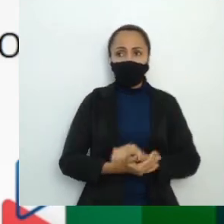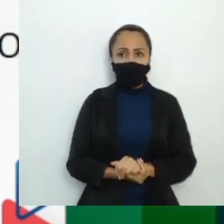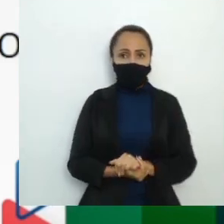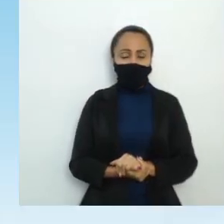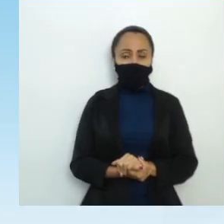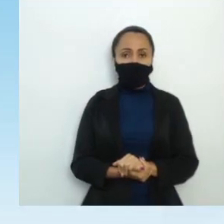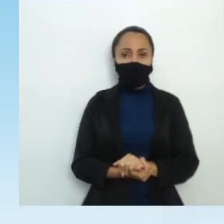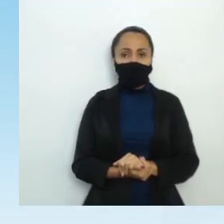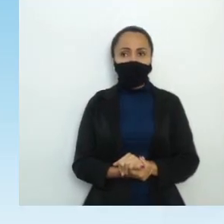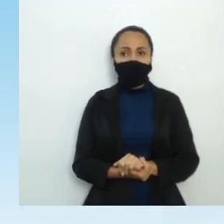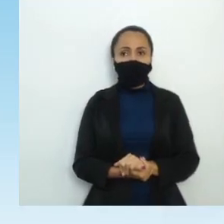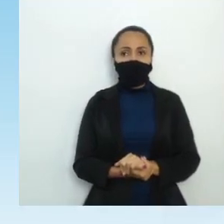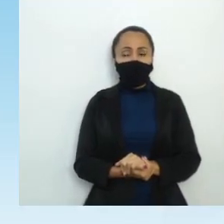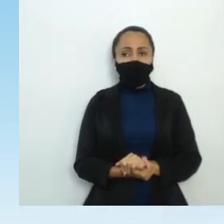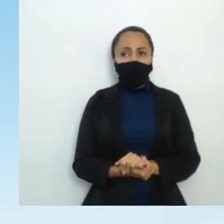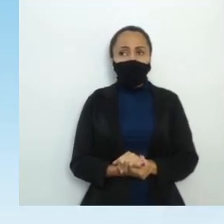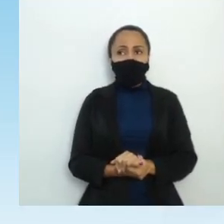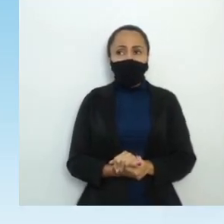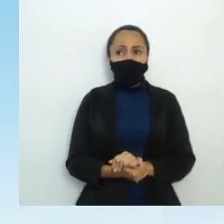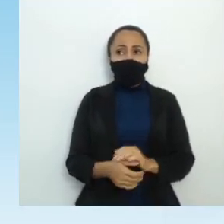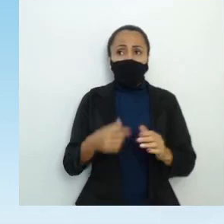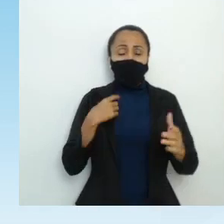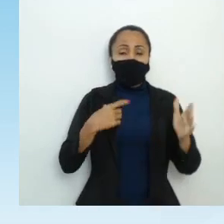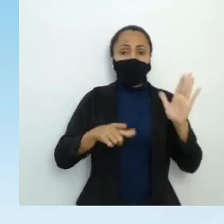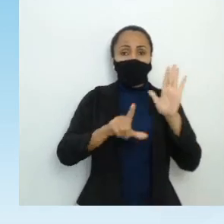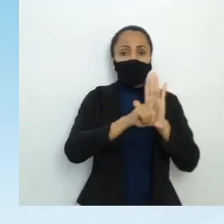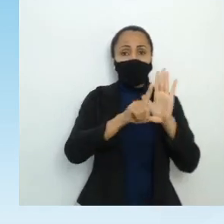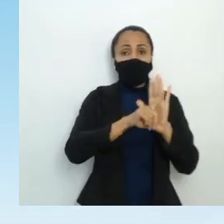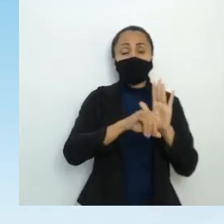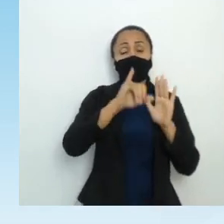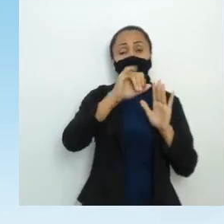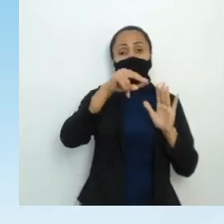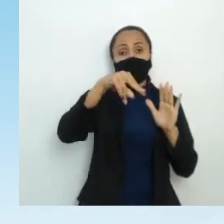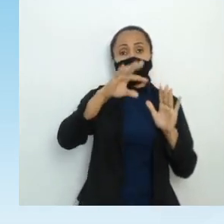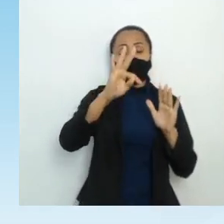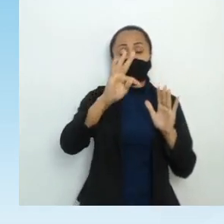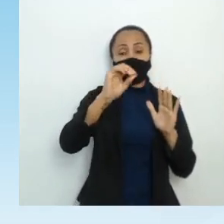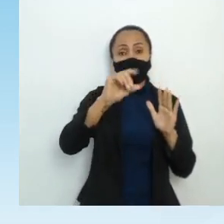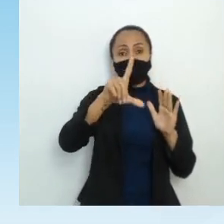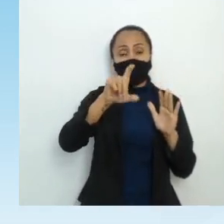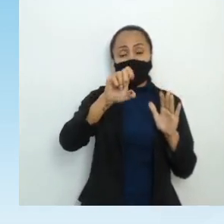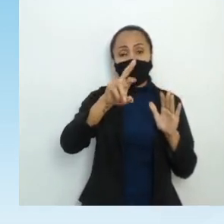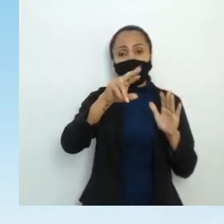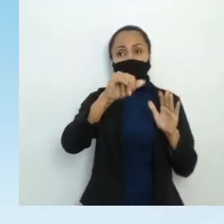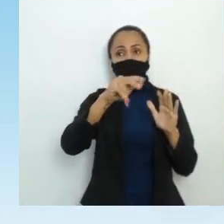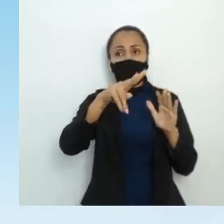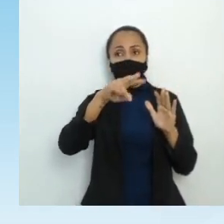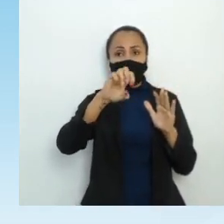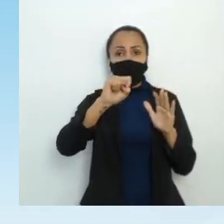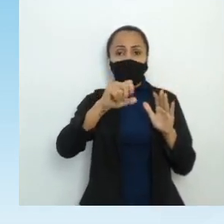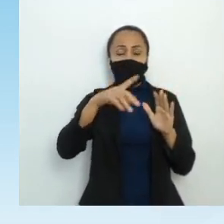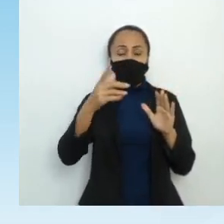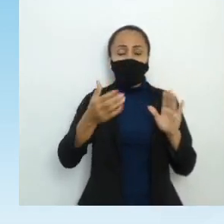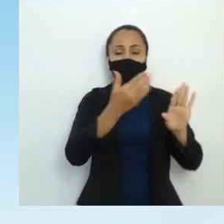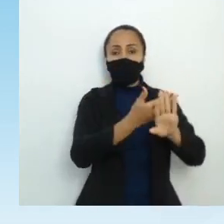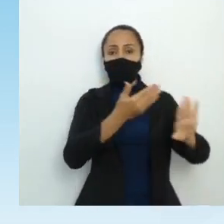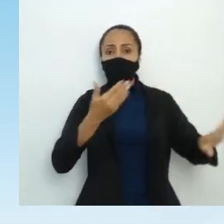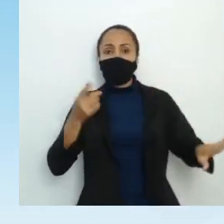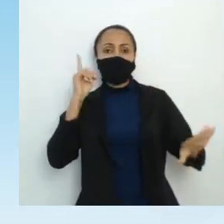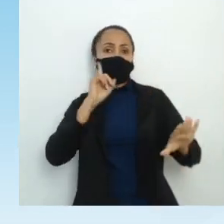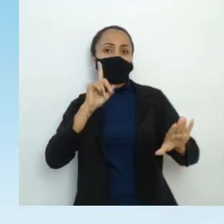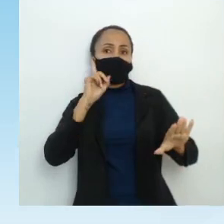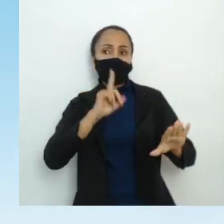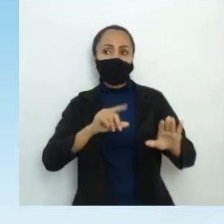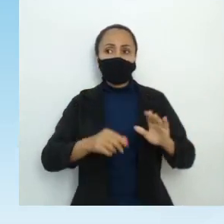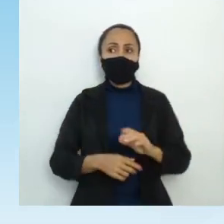e leis de lá. Então serão chamadas de leis intoleráveis e isso vai motivar a independência dos Estados Unidos, né? O famoso 4 de julho, quando